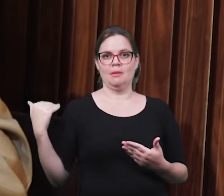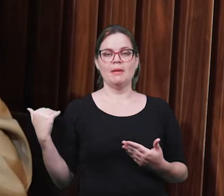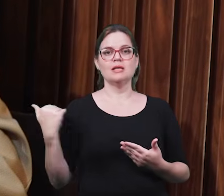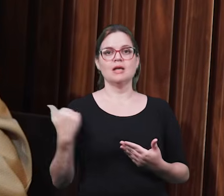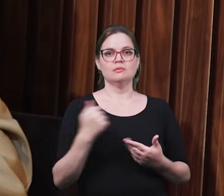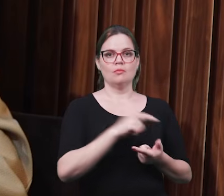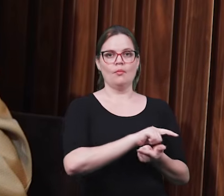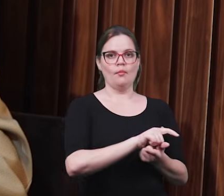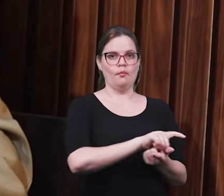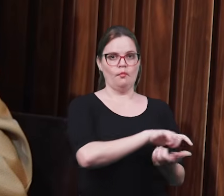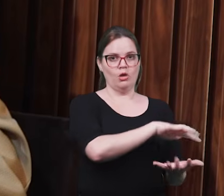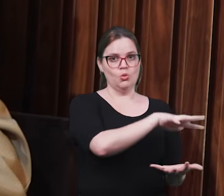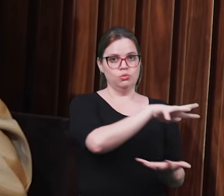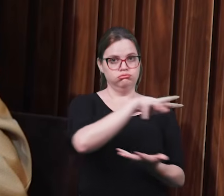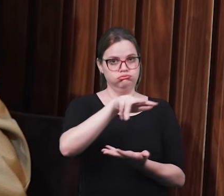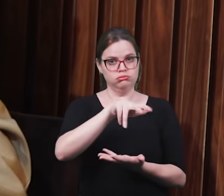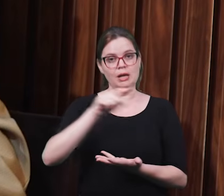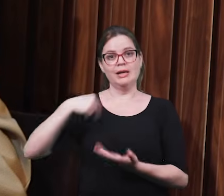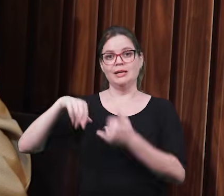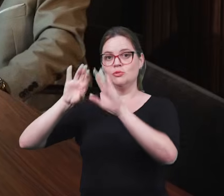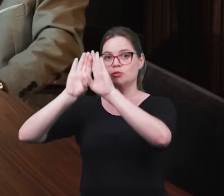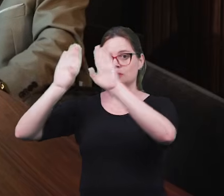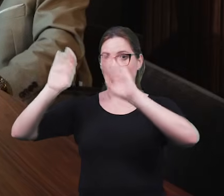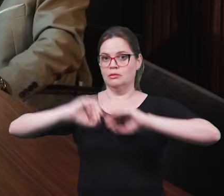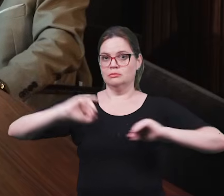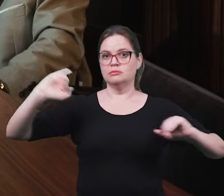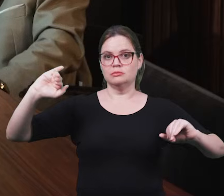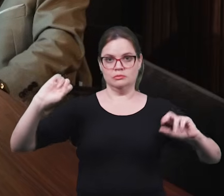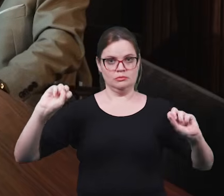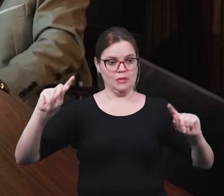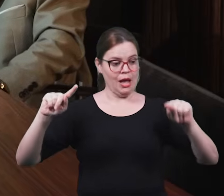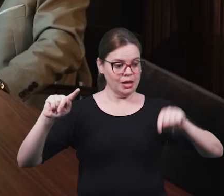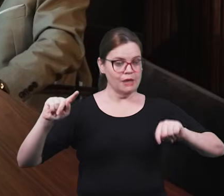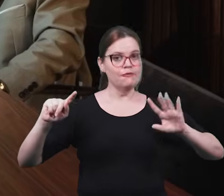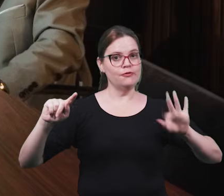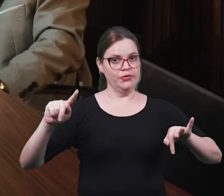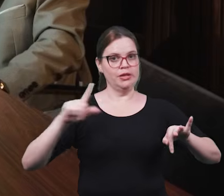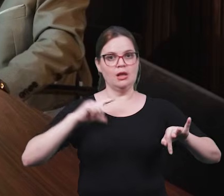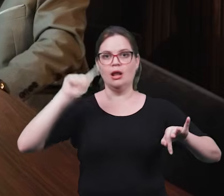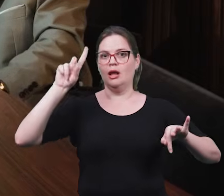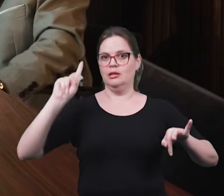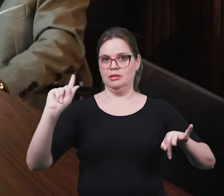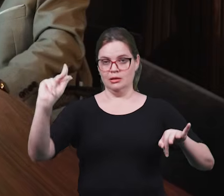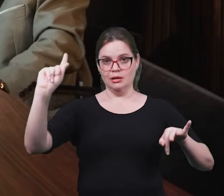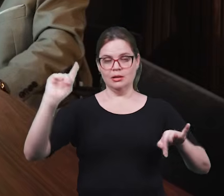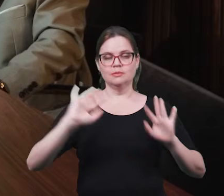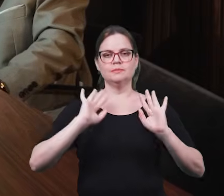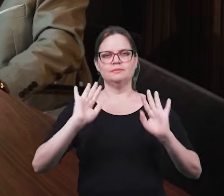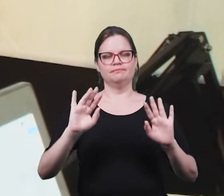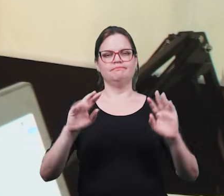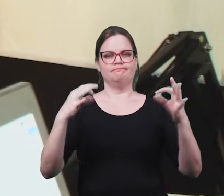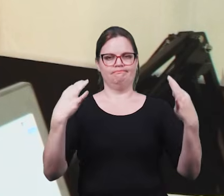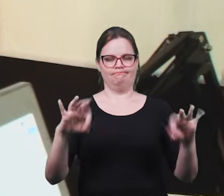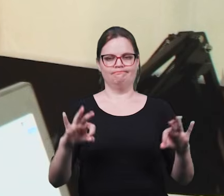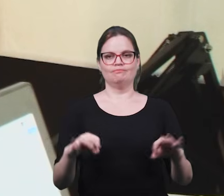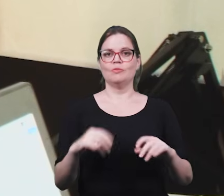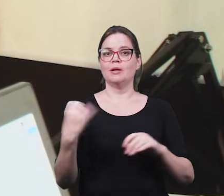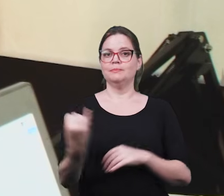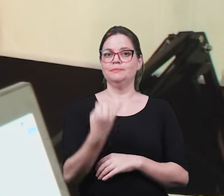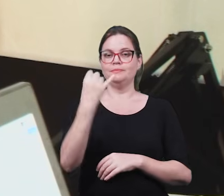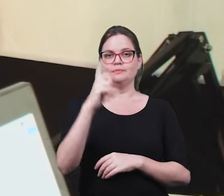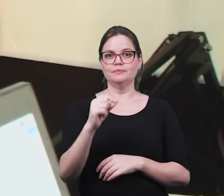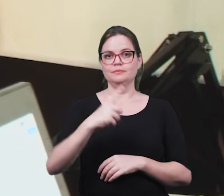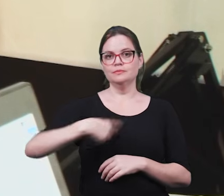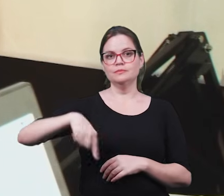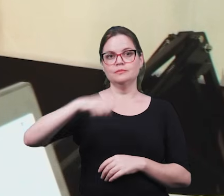daquilo que é a redenção. É verdade, É pastor isso André? mesmo. E dentro desse ponto, meus irmãos, é importante que